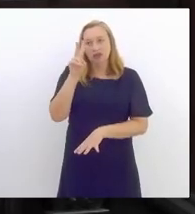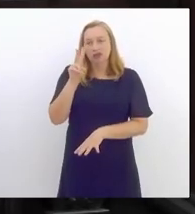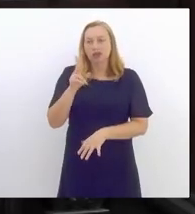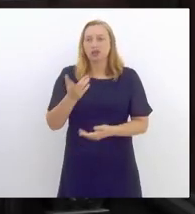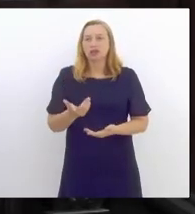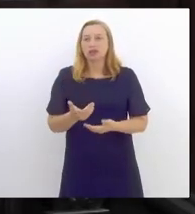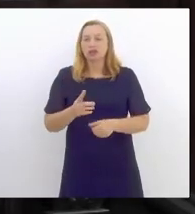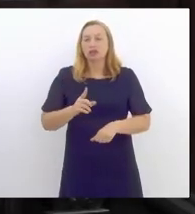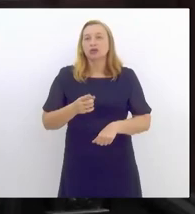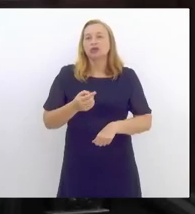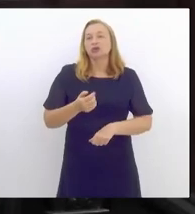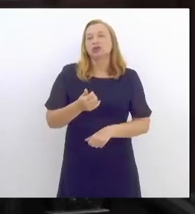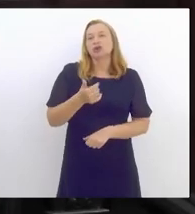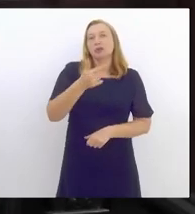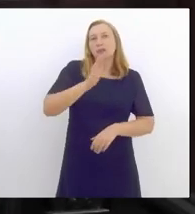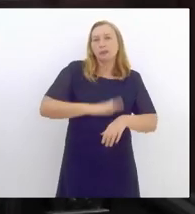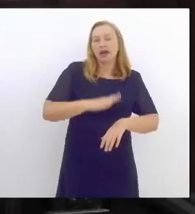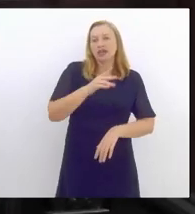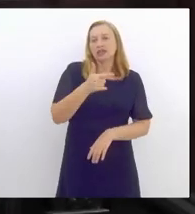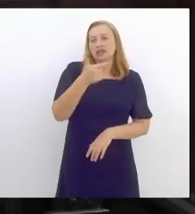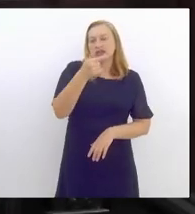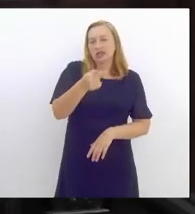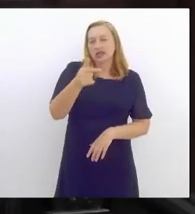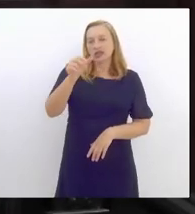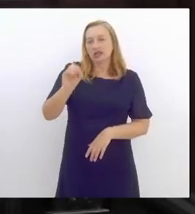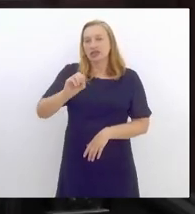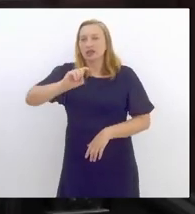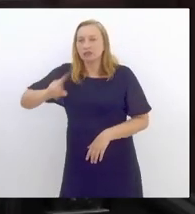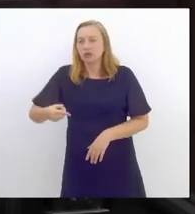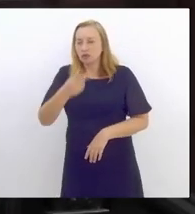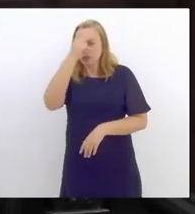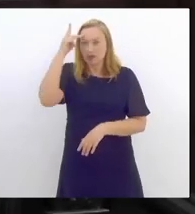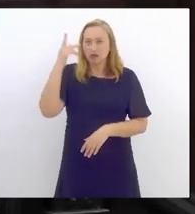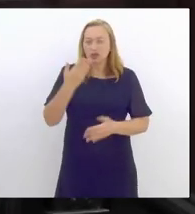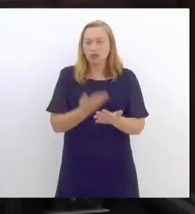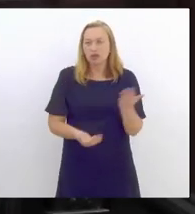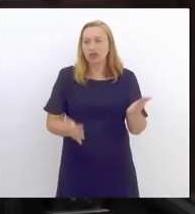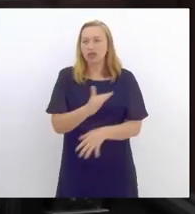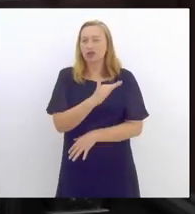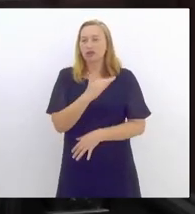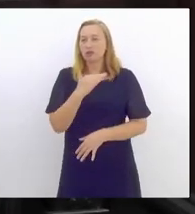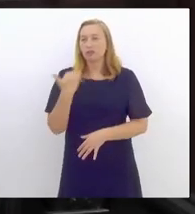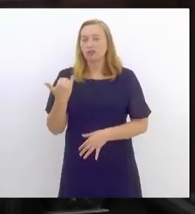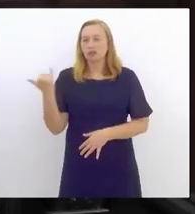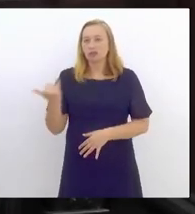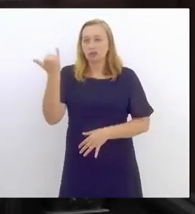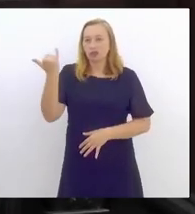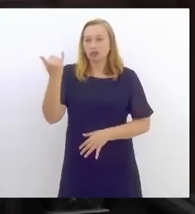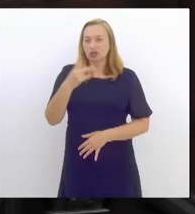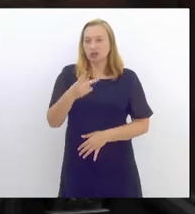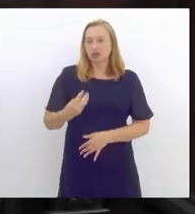mil fluminenses que perderam suas vidas desde o início da pandemia.